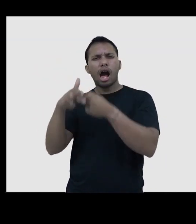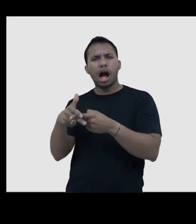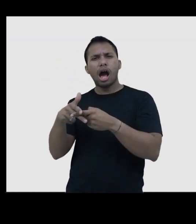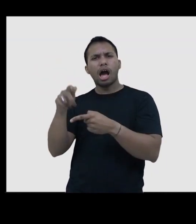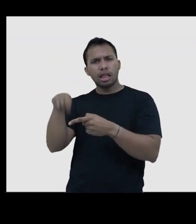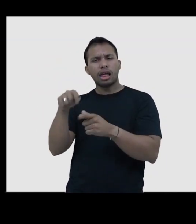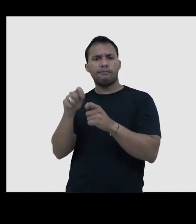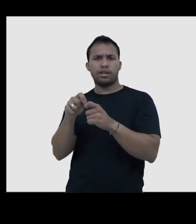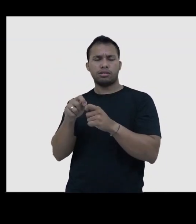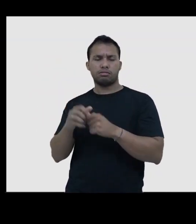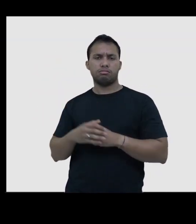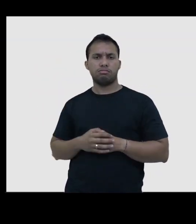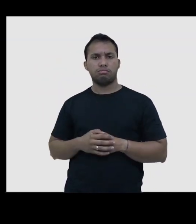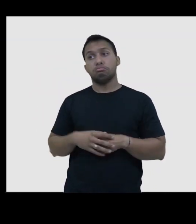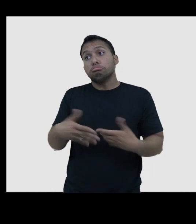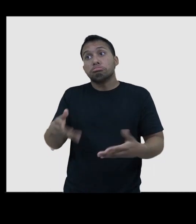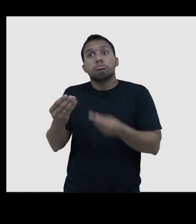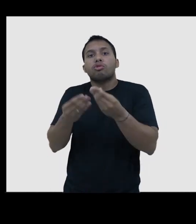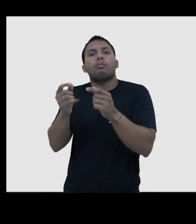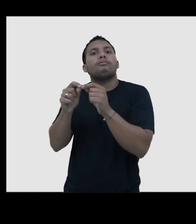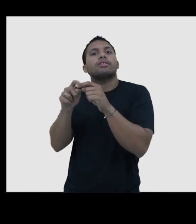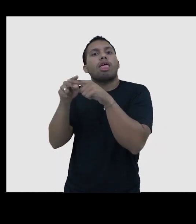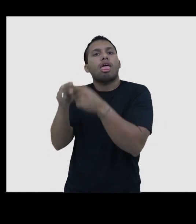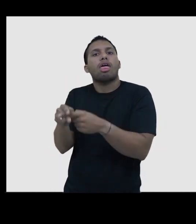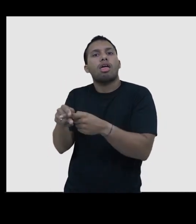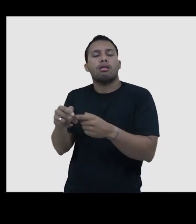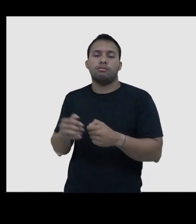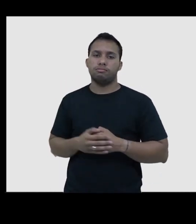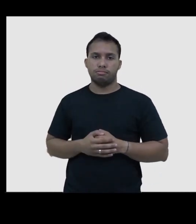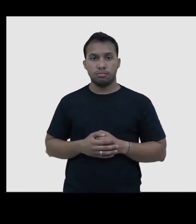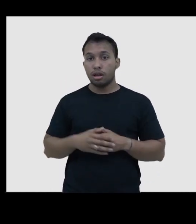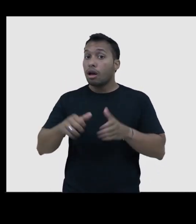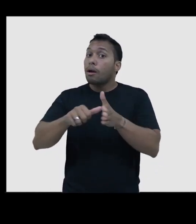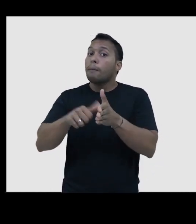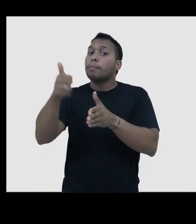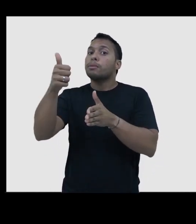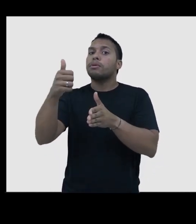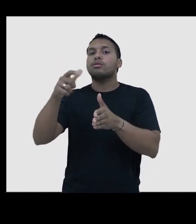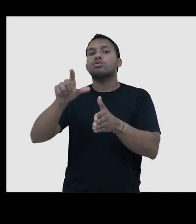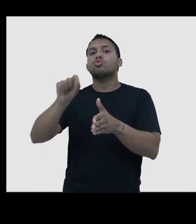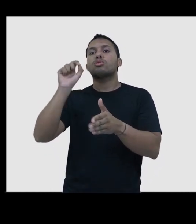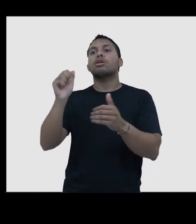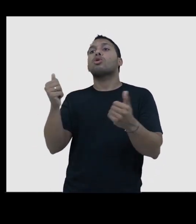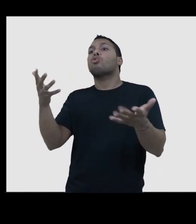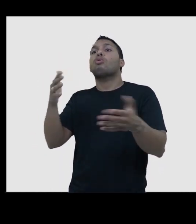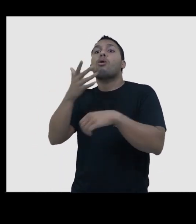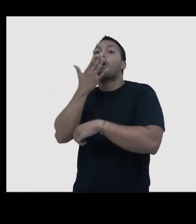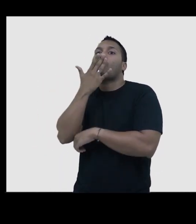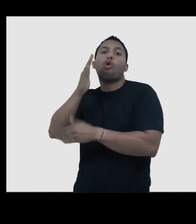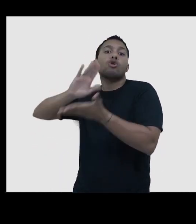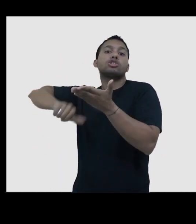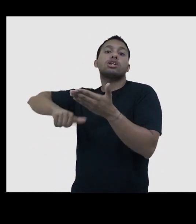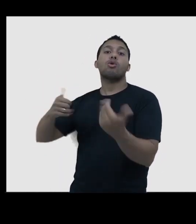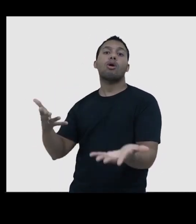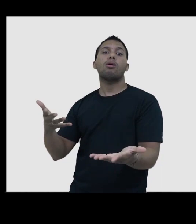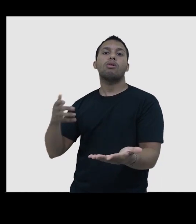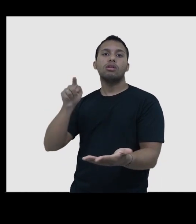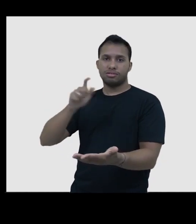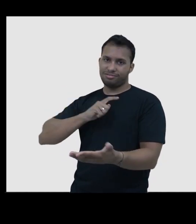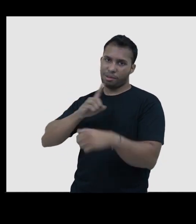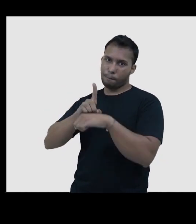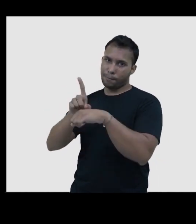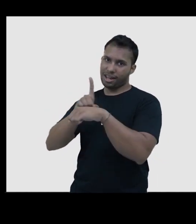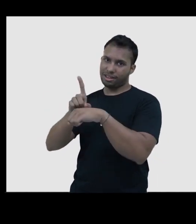gente pode fazer. Ó. Bom, então, como a gente trabalha com esse Ultra Key? Primeiro a gente tem que escolher qual é a cor que ele